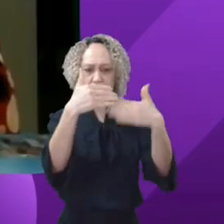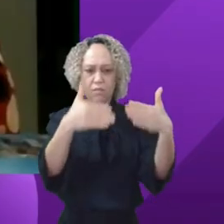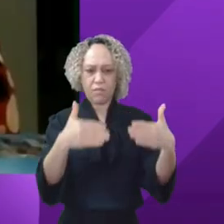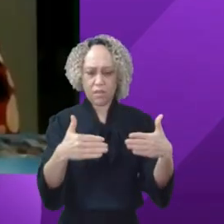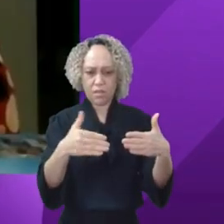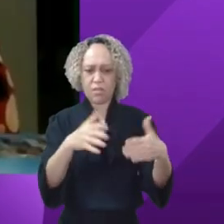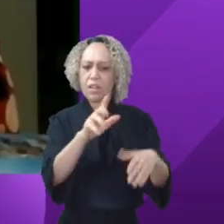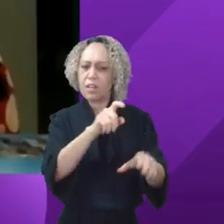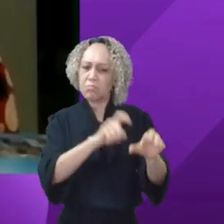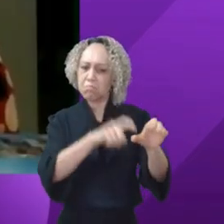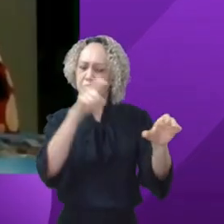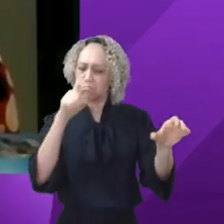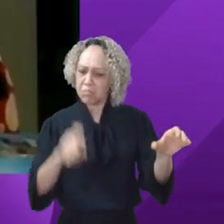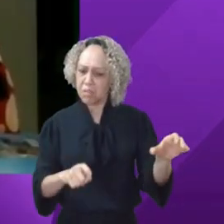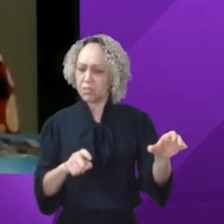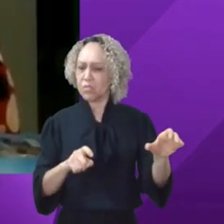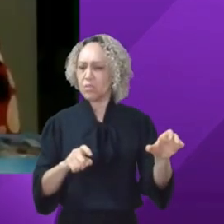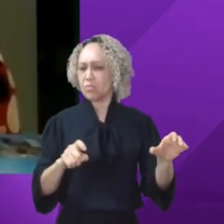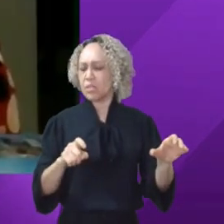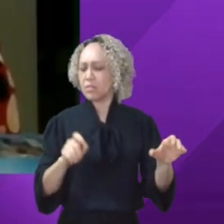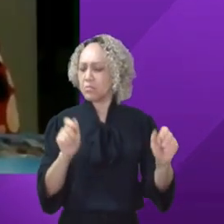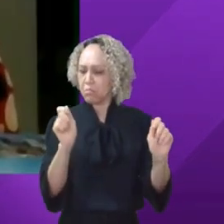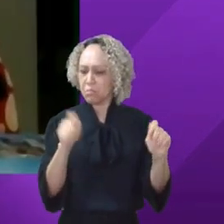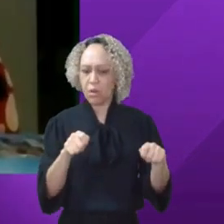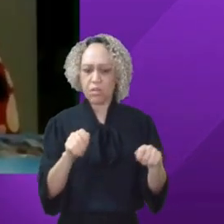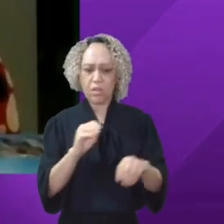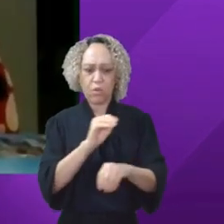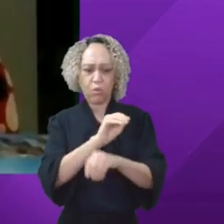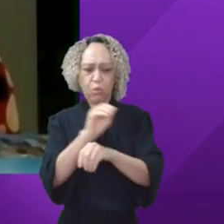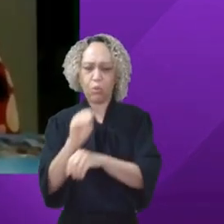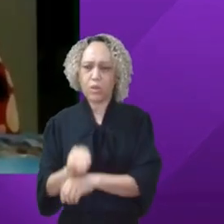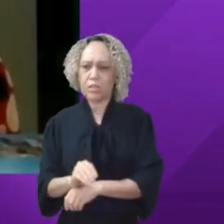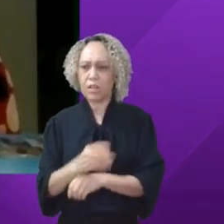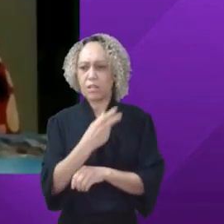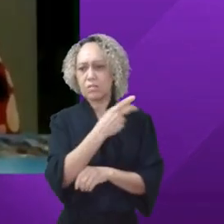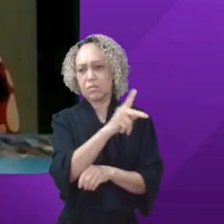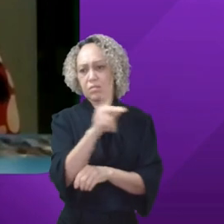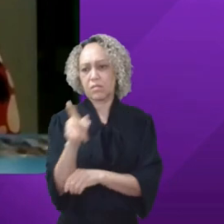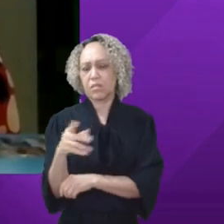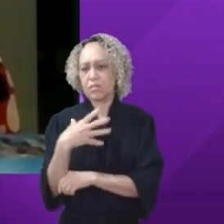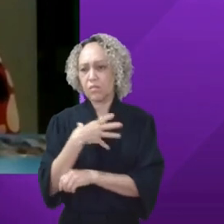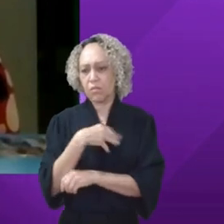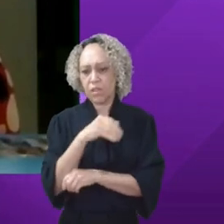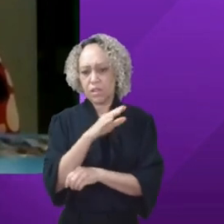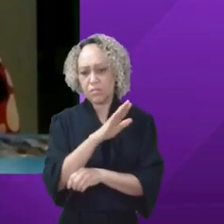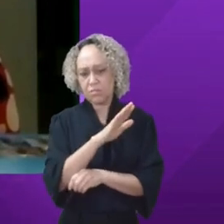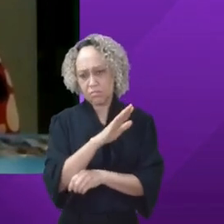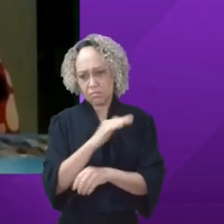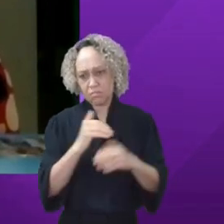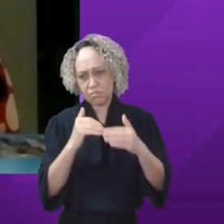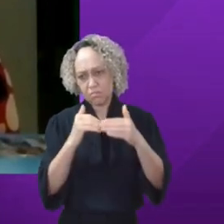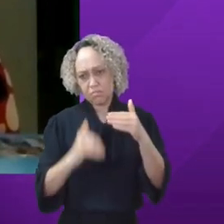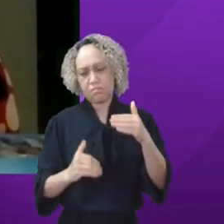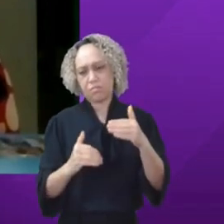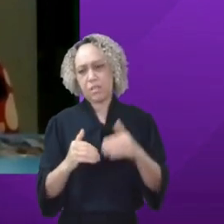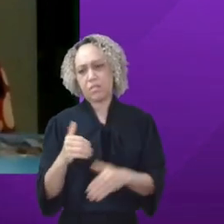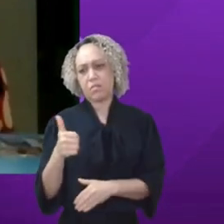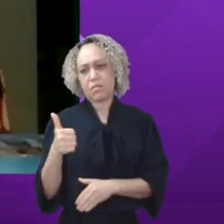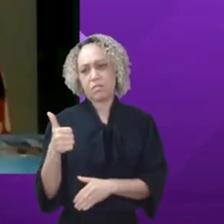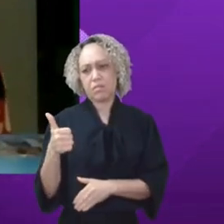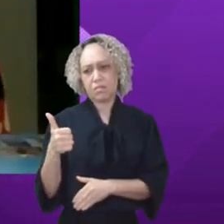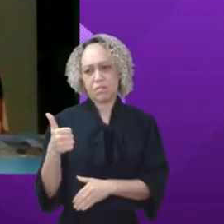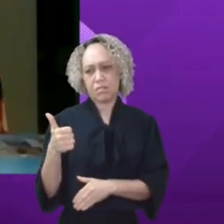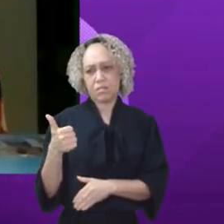ter autonomia e para que ela possa cuidar dos seus filhos menores, não é isso? Então,